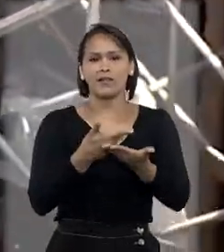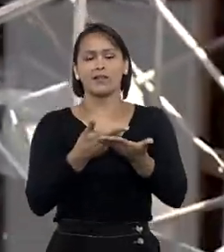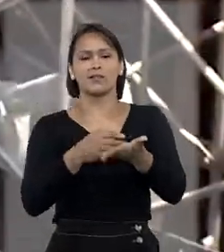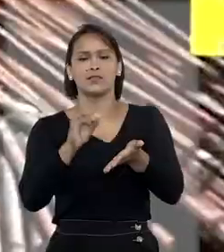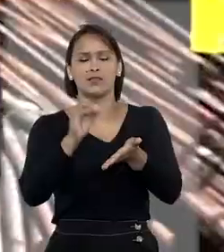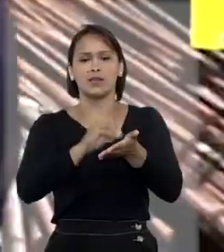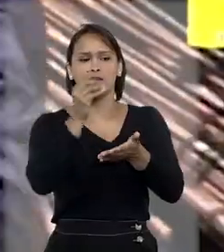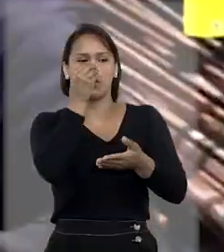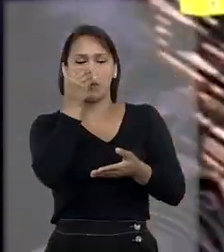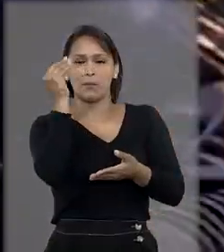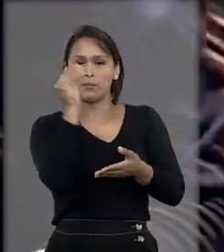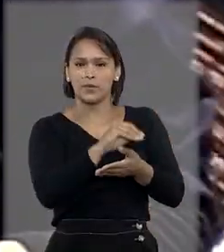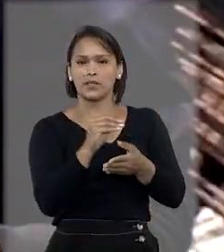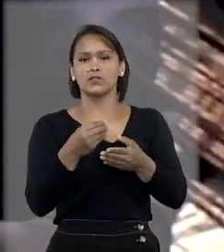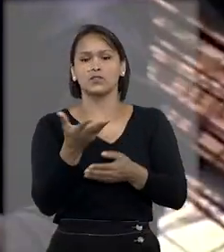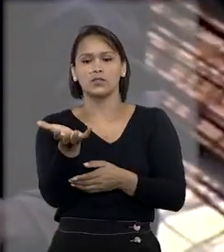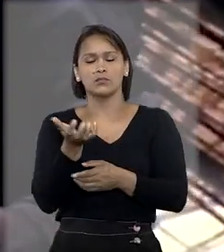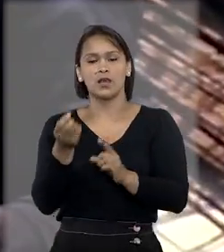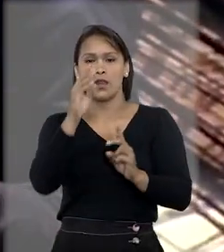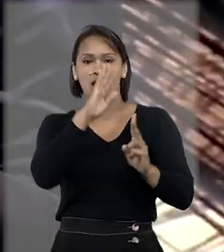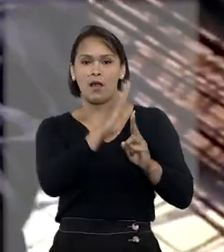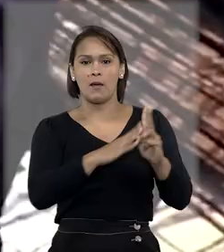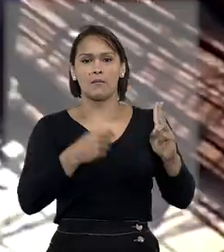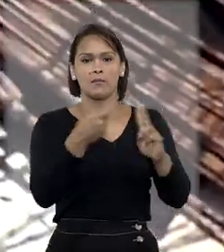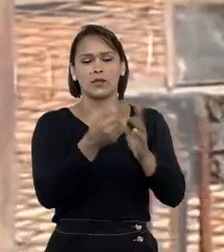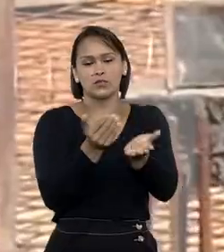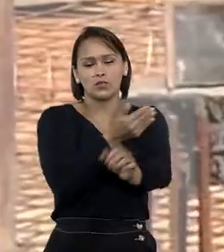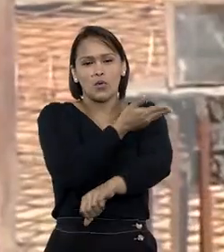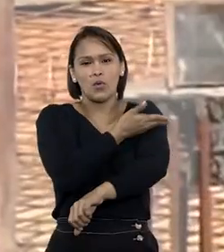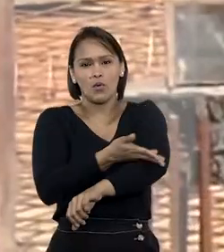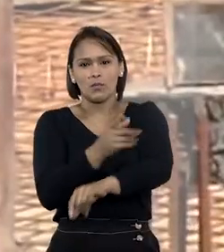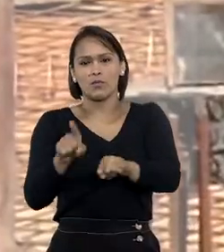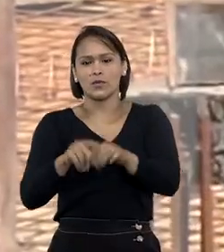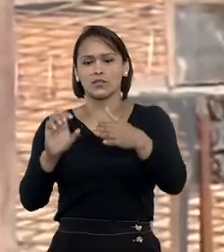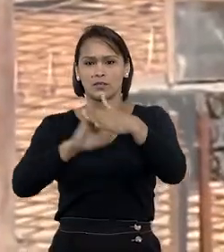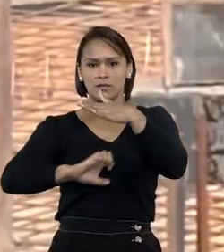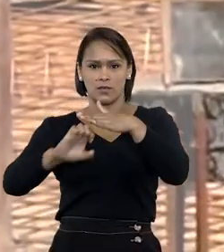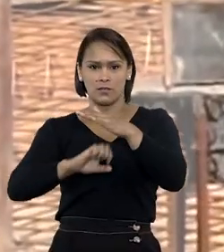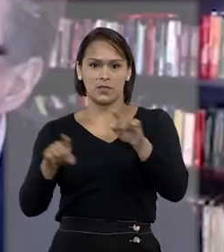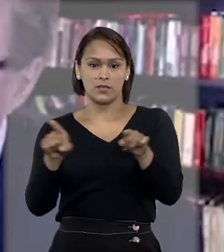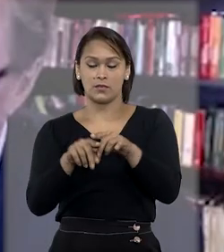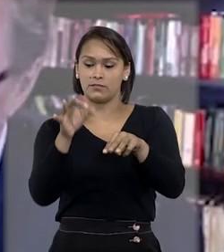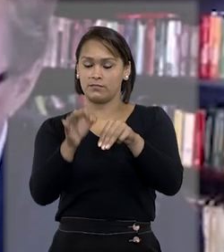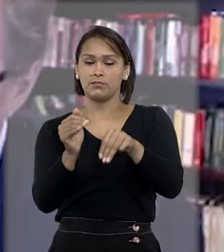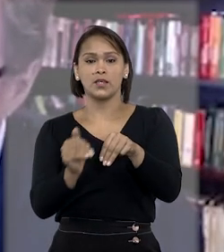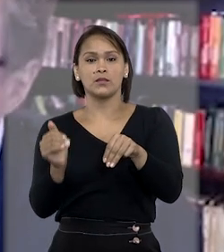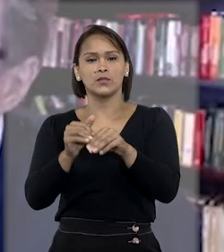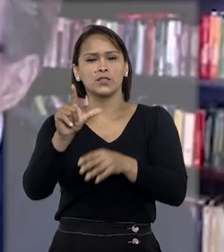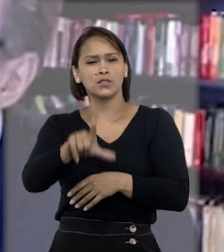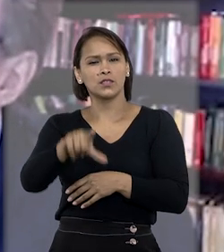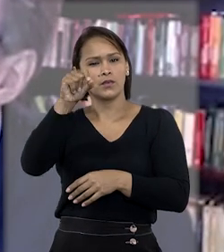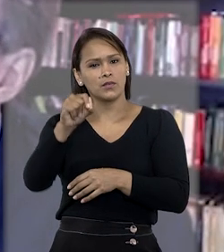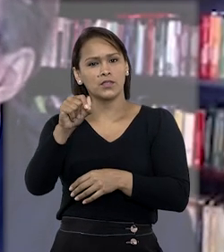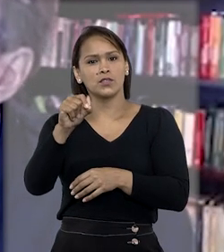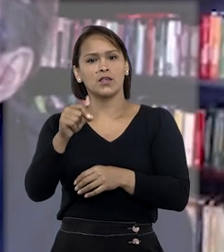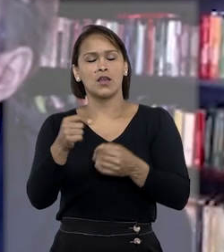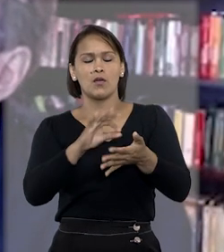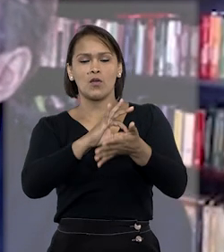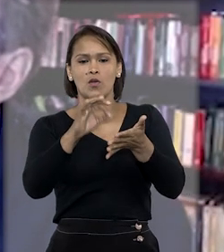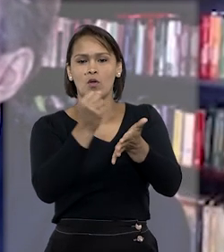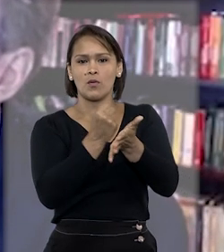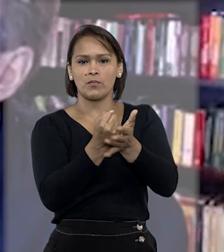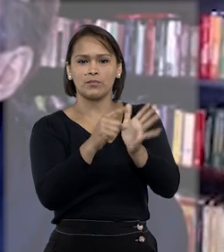entre o prejuízo alegado pelo adquirente e o comportamento da Incorporadora para o ministro ao optar por